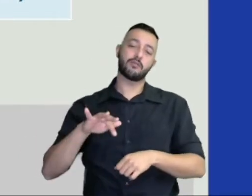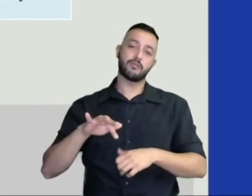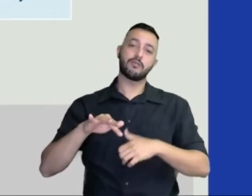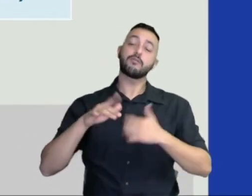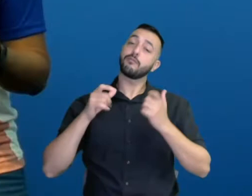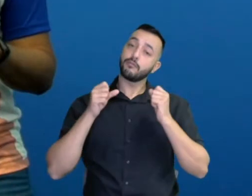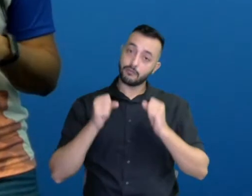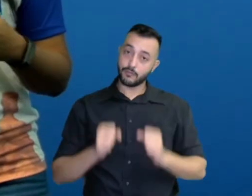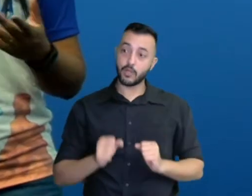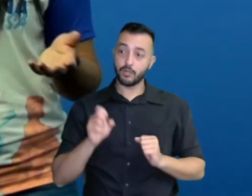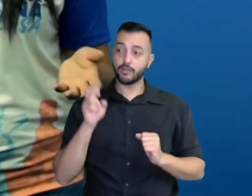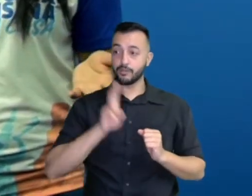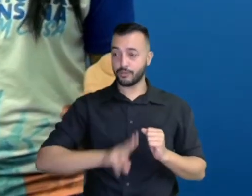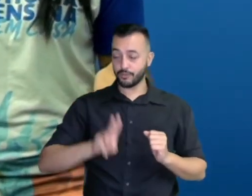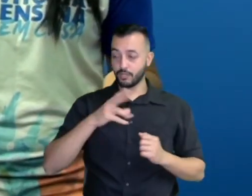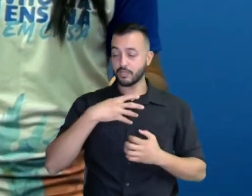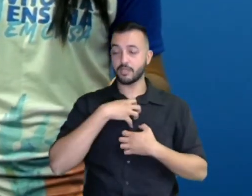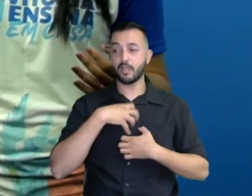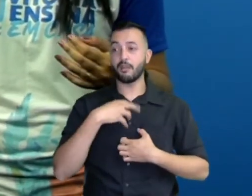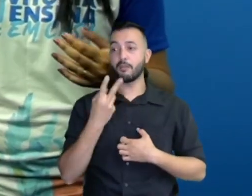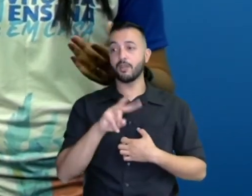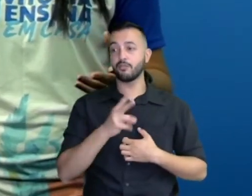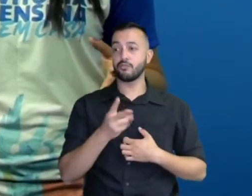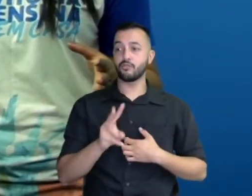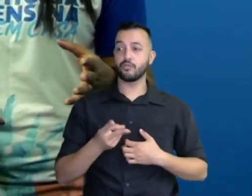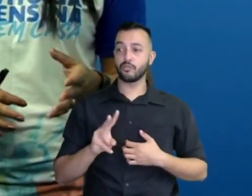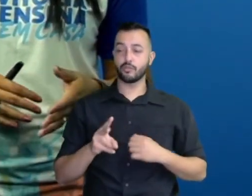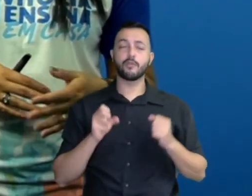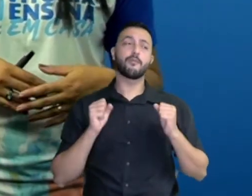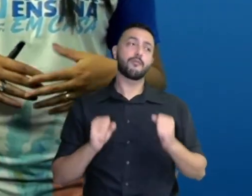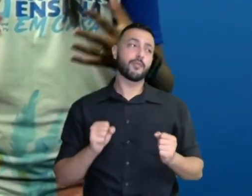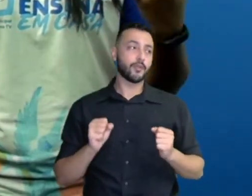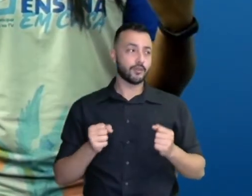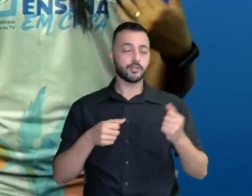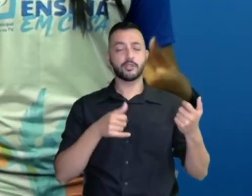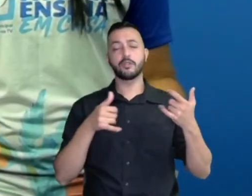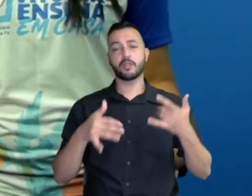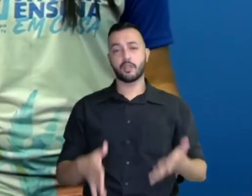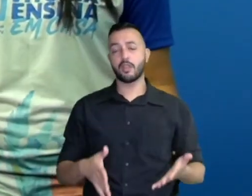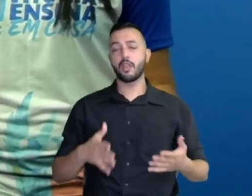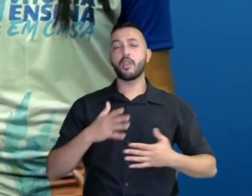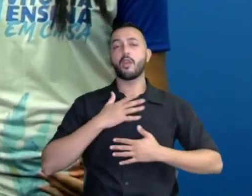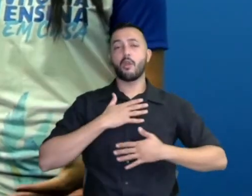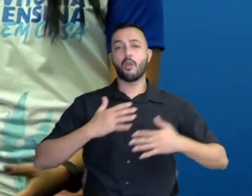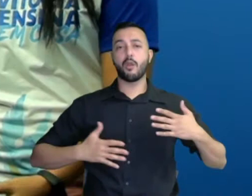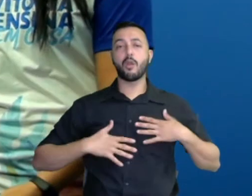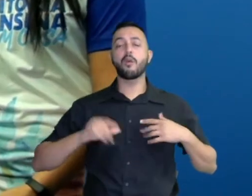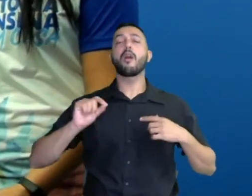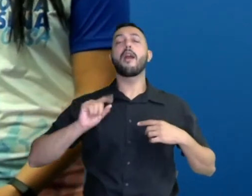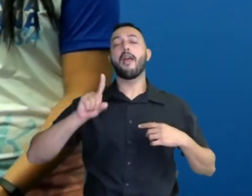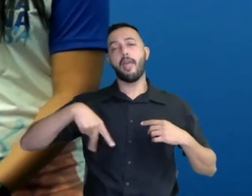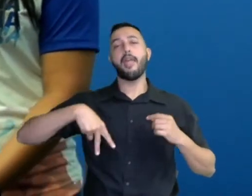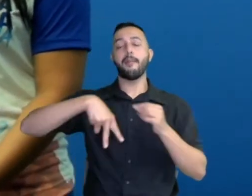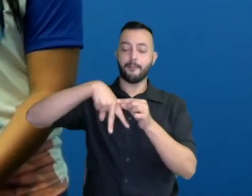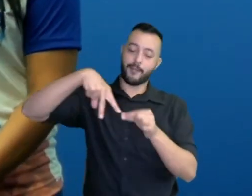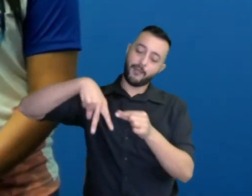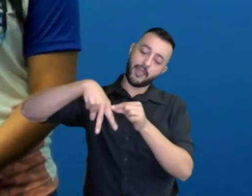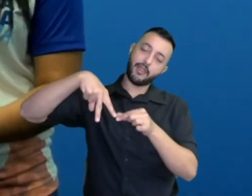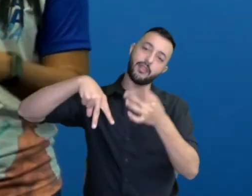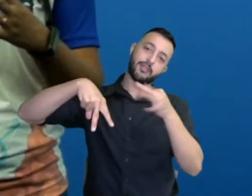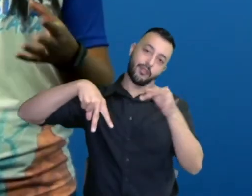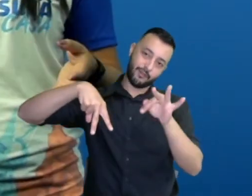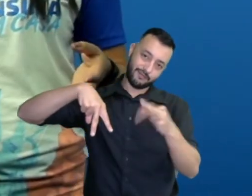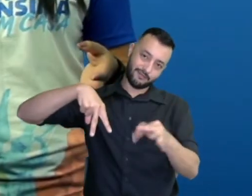pode usar nos dois sentidos, né? Você pode usar para dizer que a parte do seu corpo que dói é a perna,